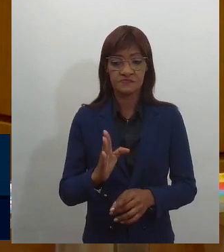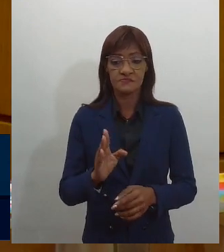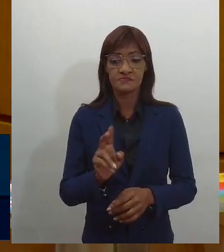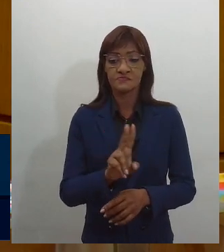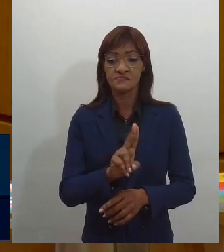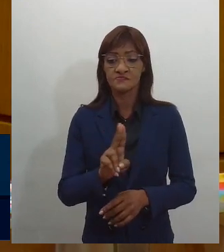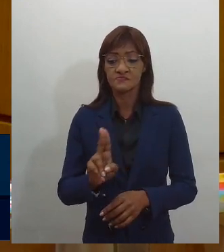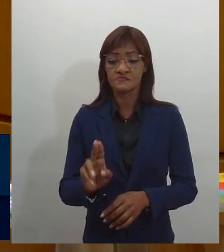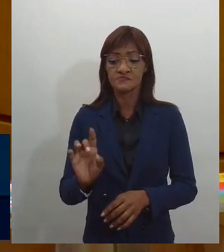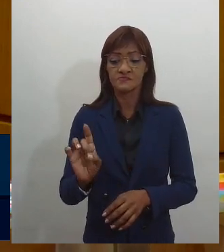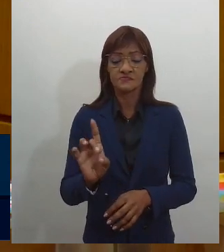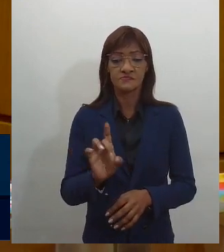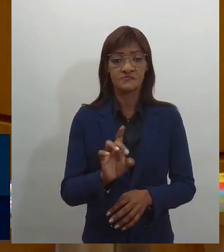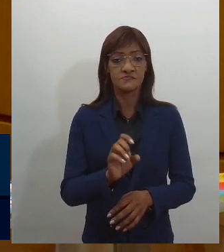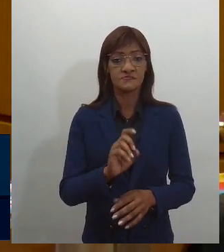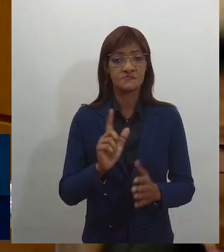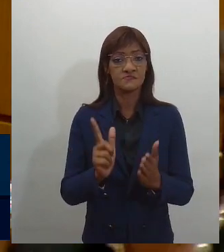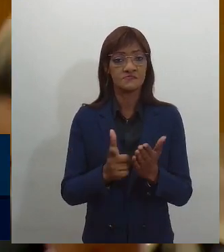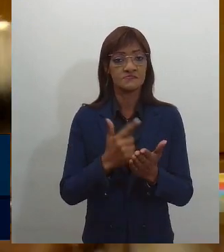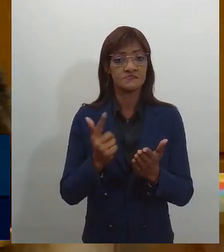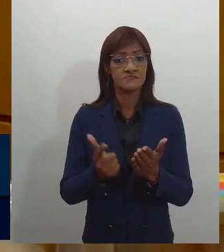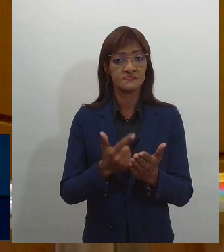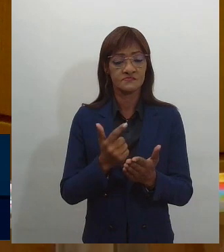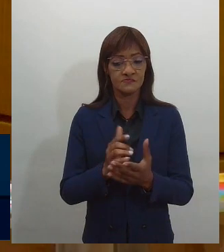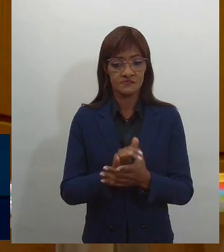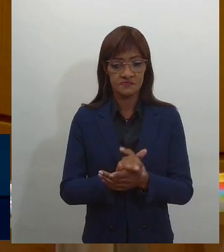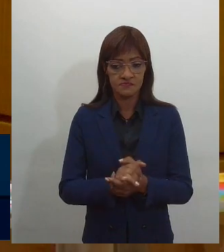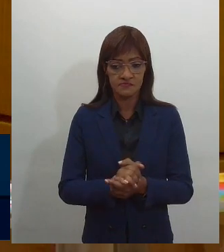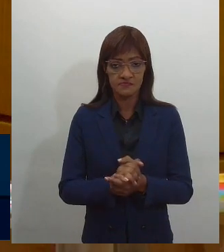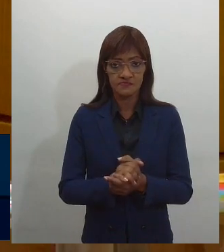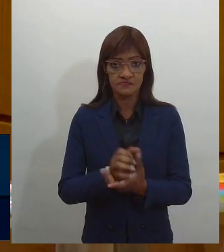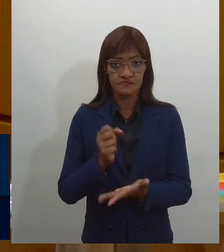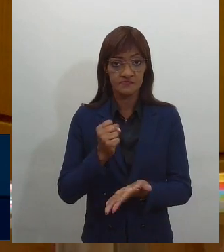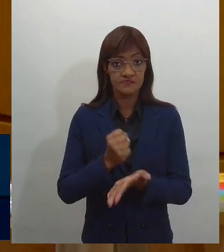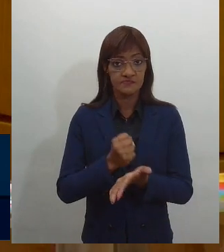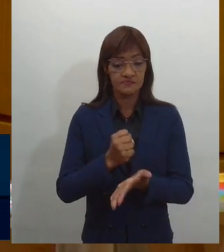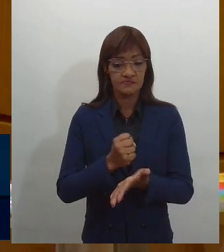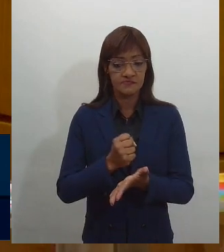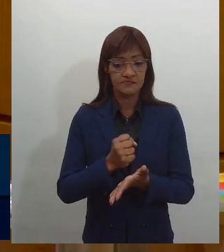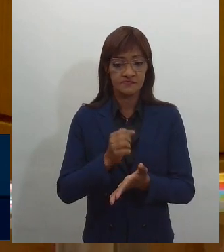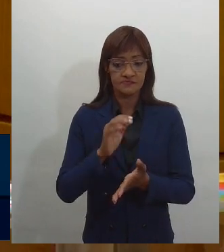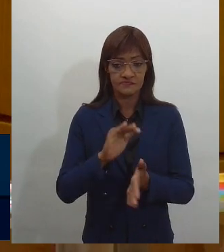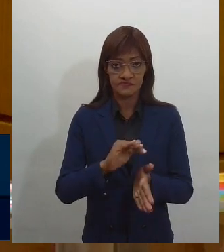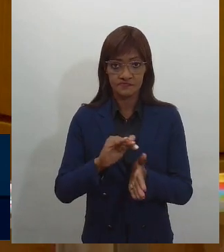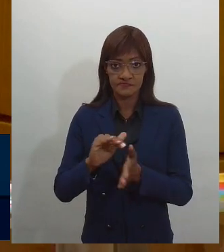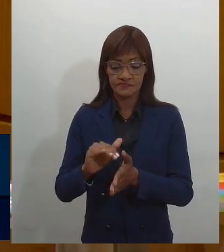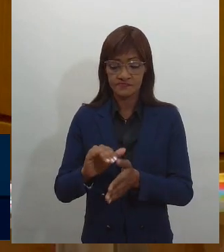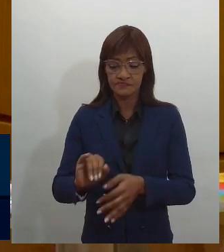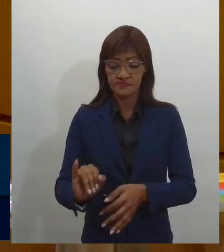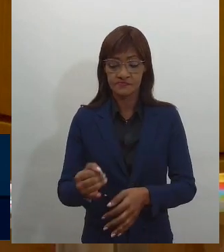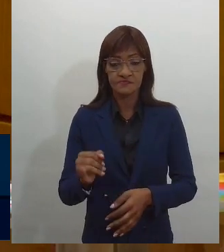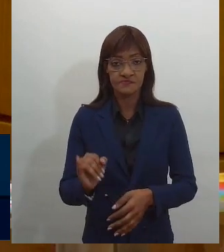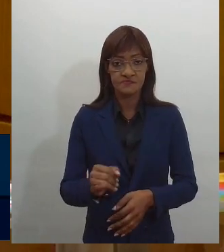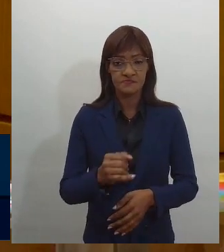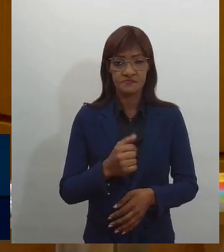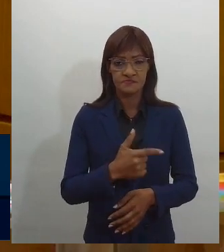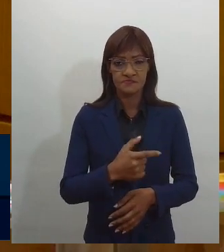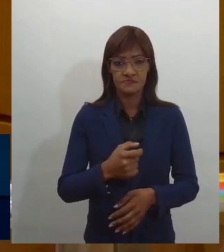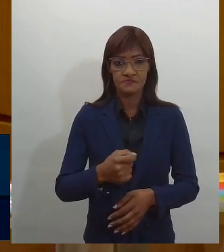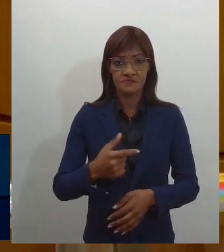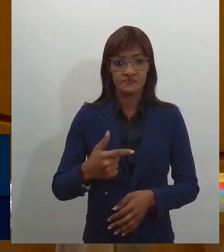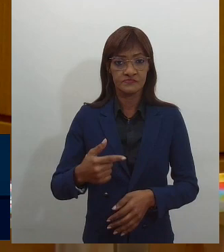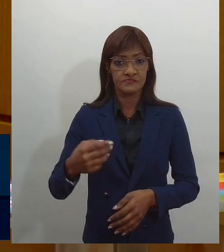de registro. Em janeiro de 2023, deputados e deputadas, a FUNCAP lançou um edital